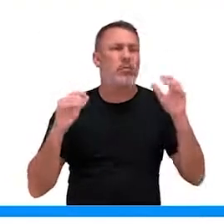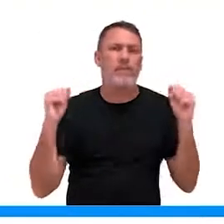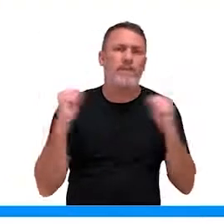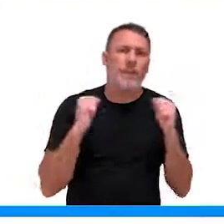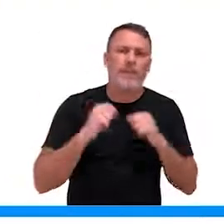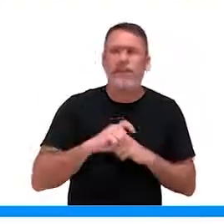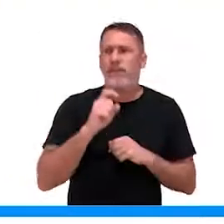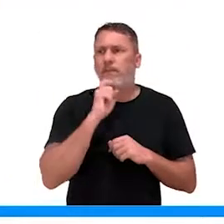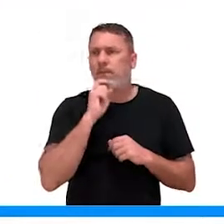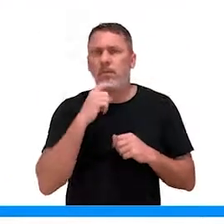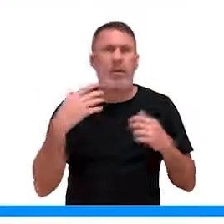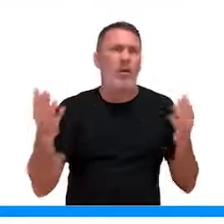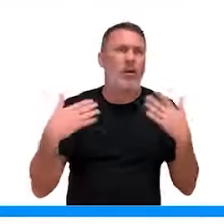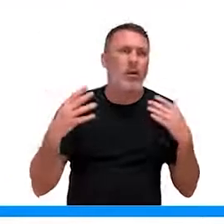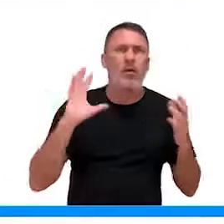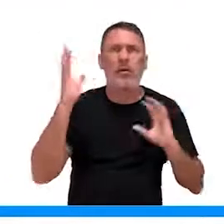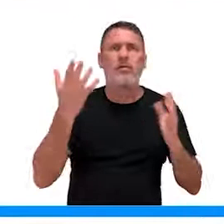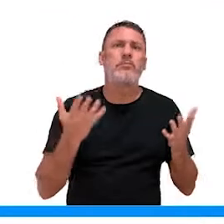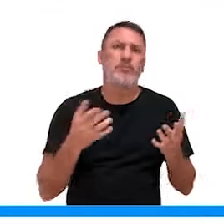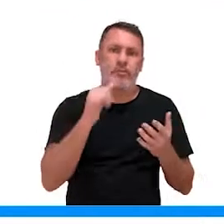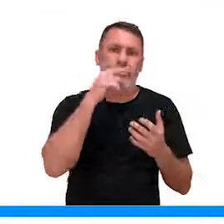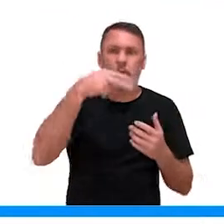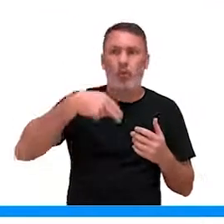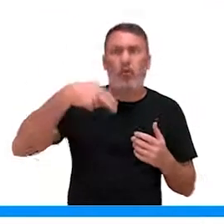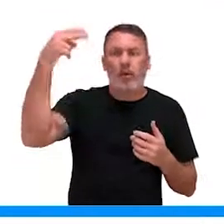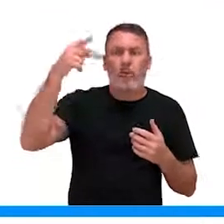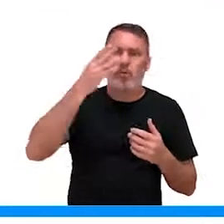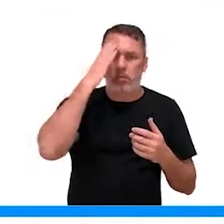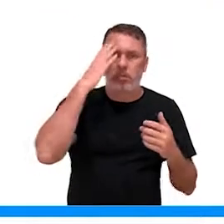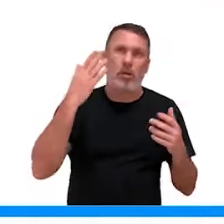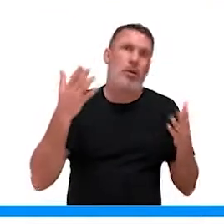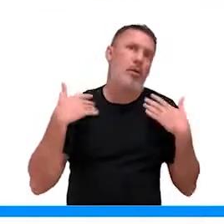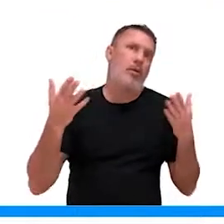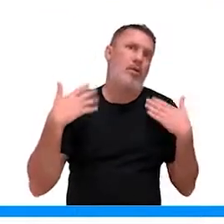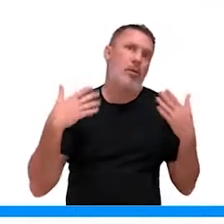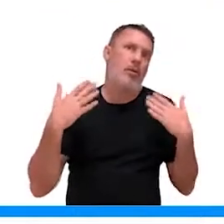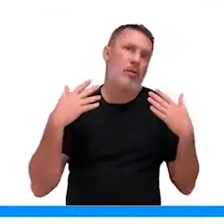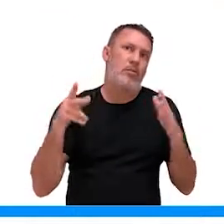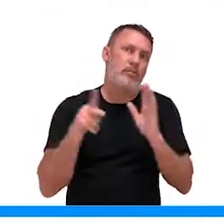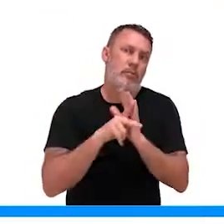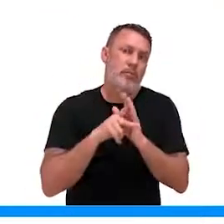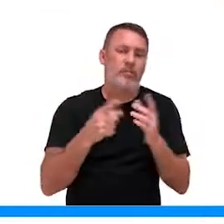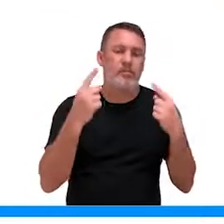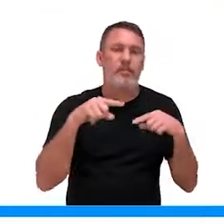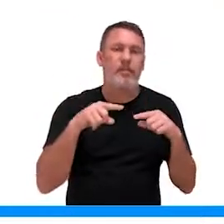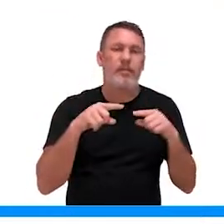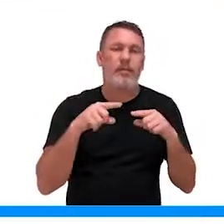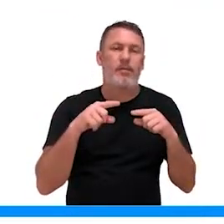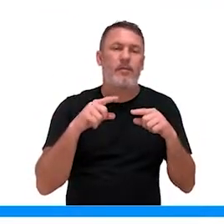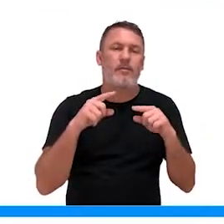um clima, por exemplo, equatorial. No centro-oeste, um clima